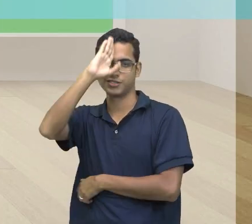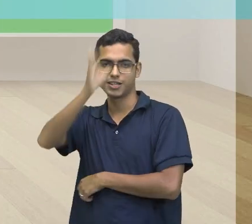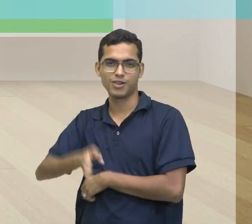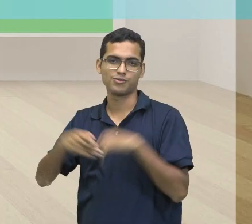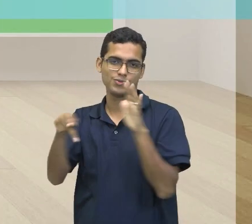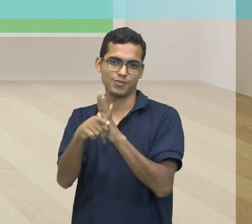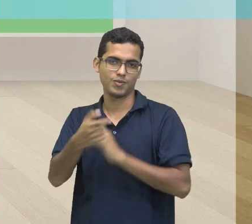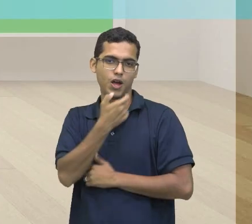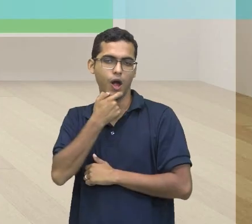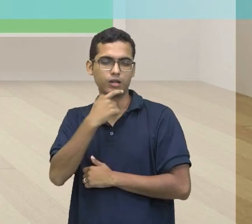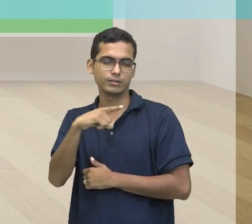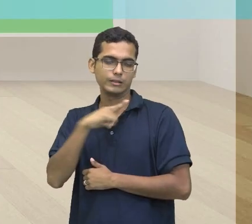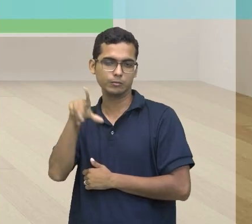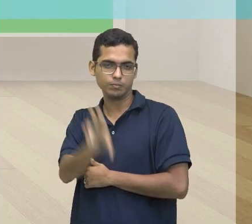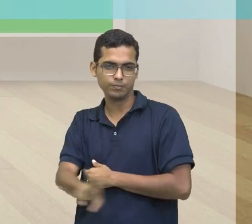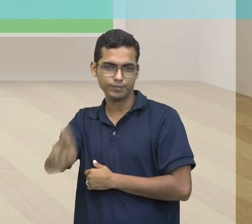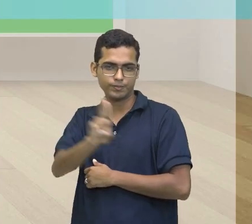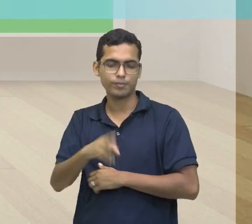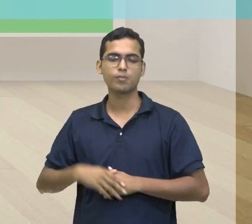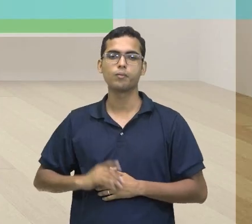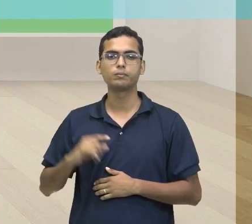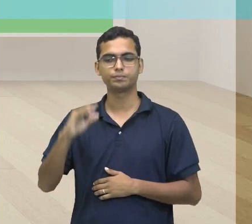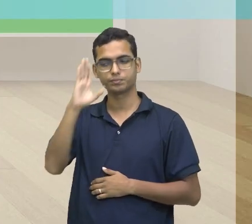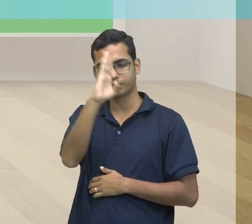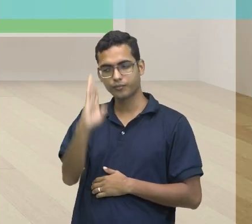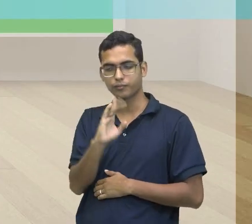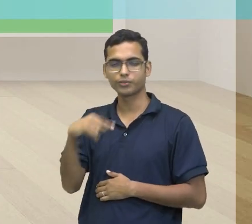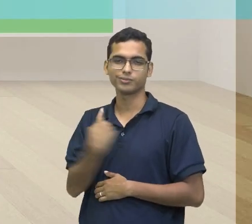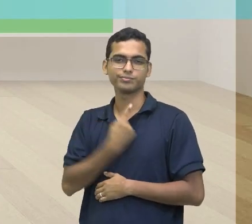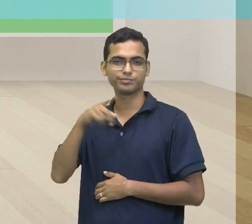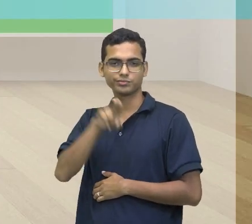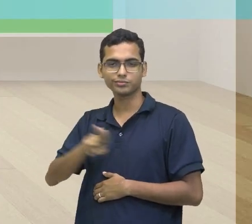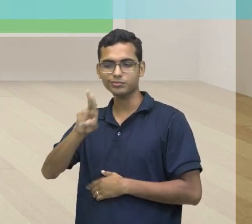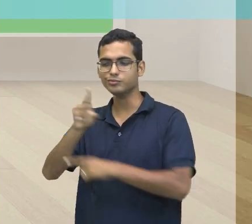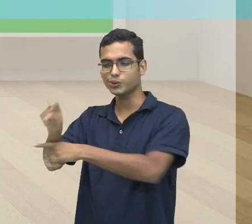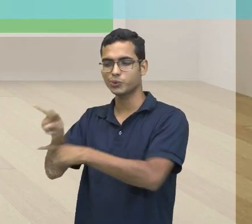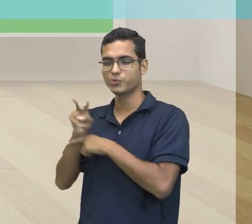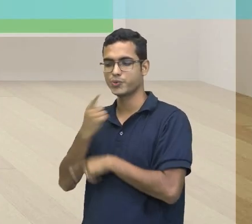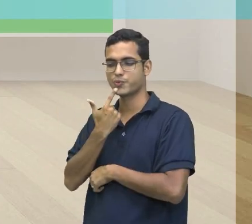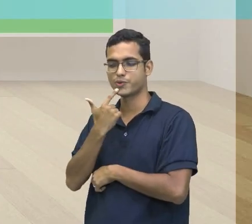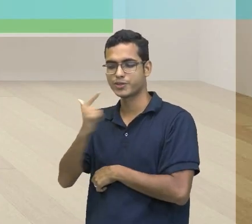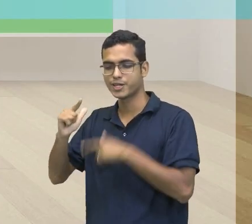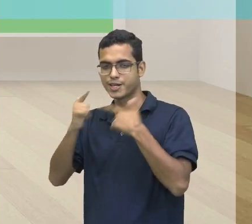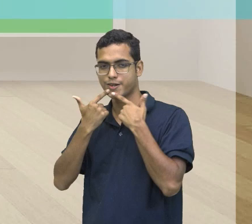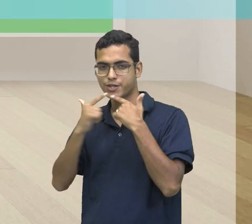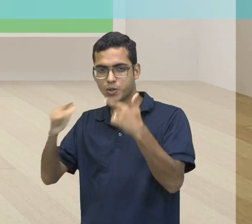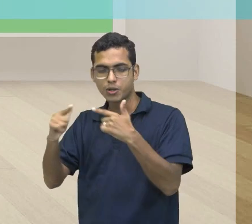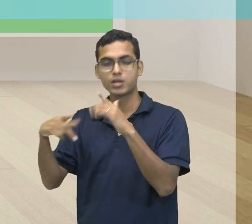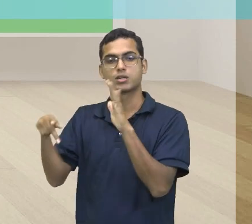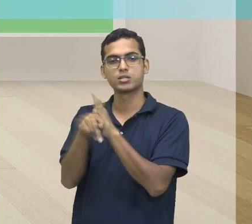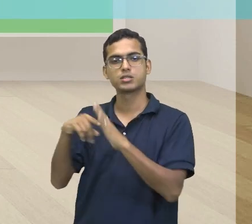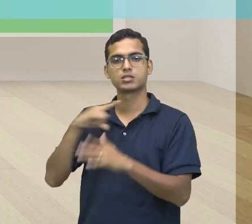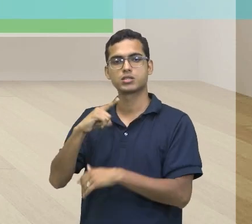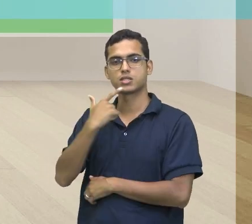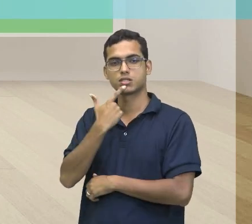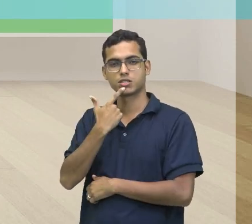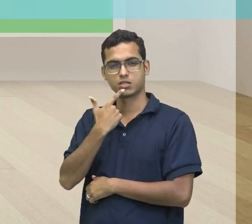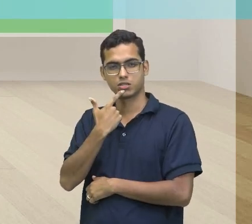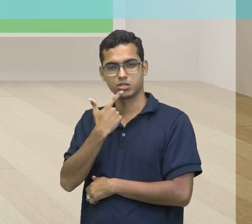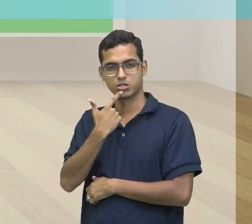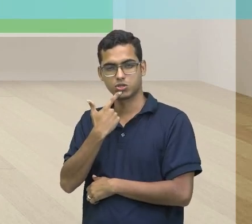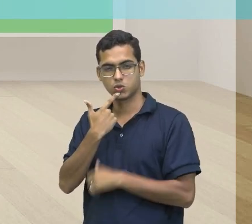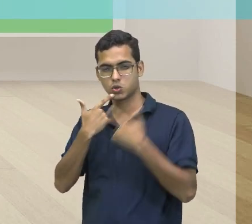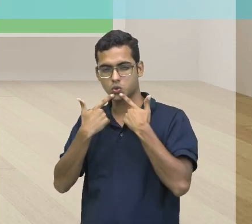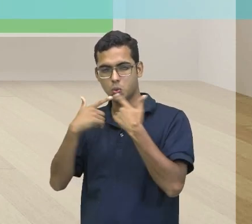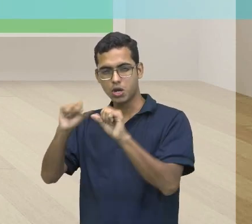assumiu função, uma função muito importante no mundo e aqui no Brasil como língua franca. É exatamente isso